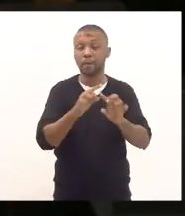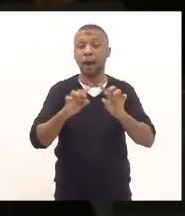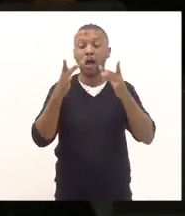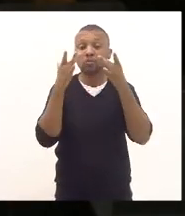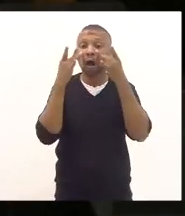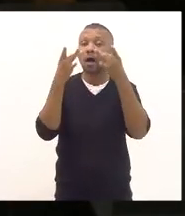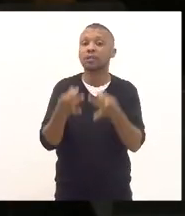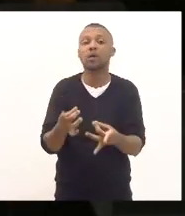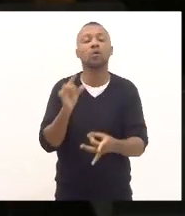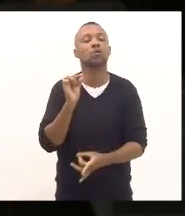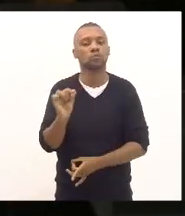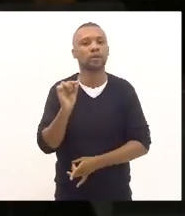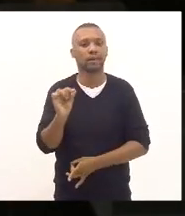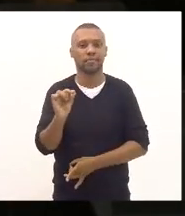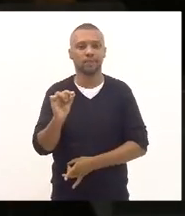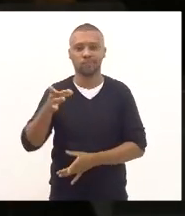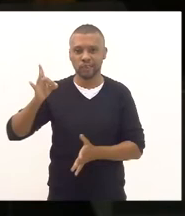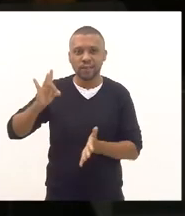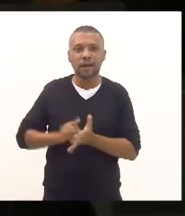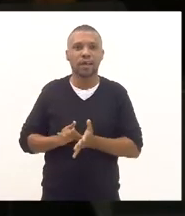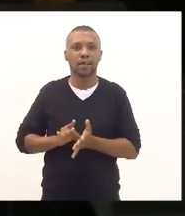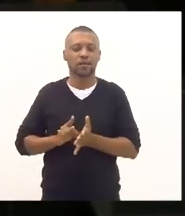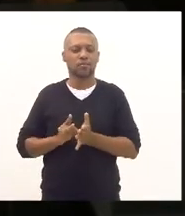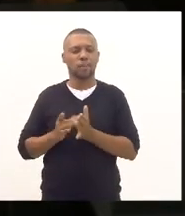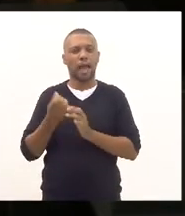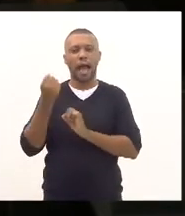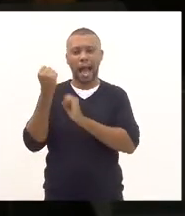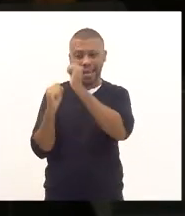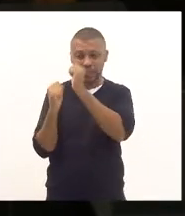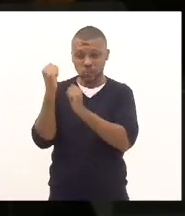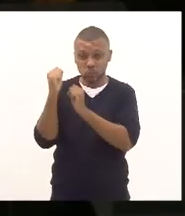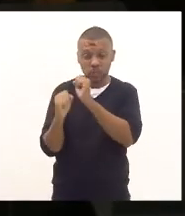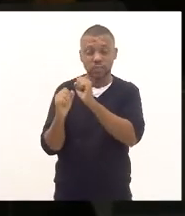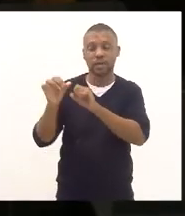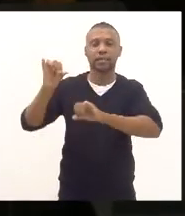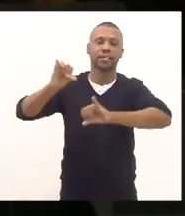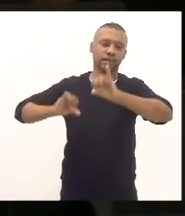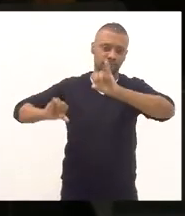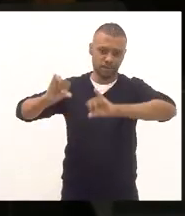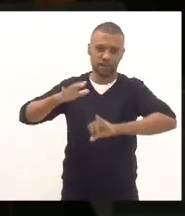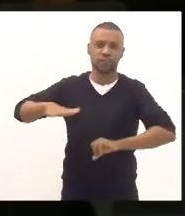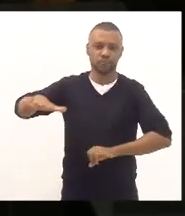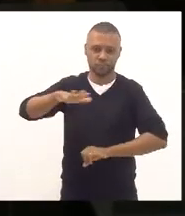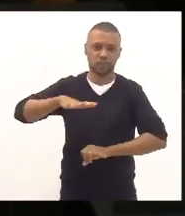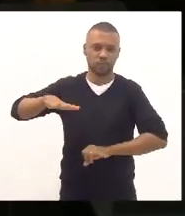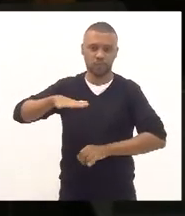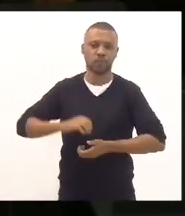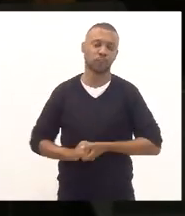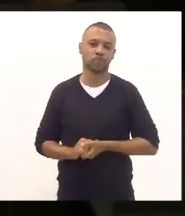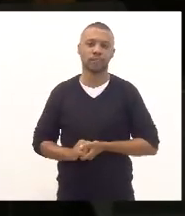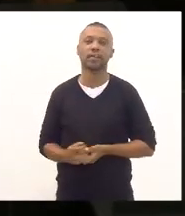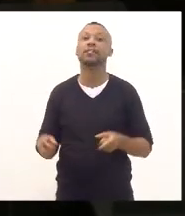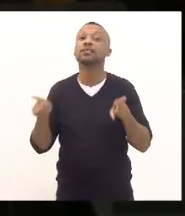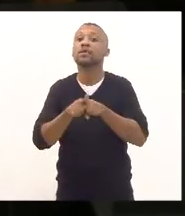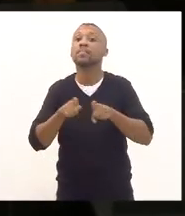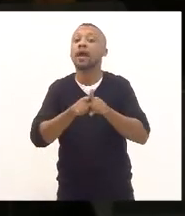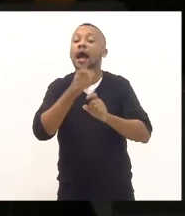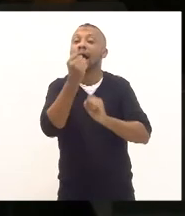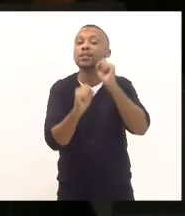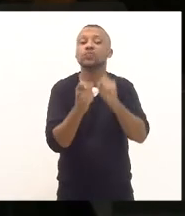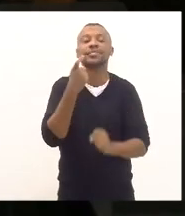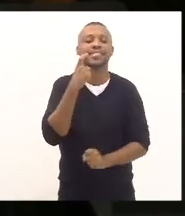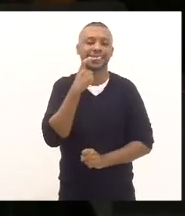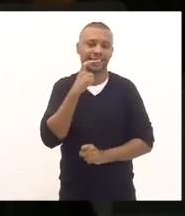atenção exatamente sobre a indústria química e a indústria de